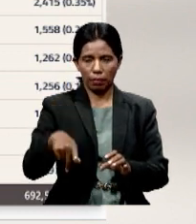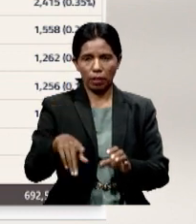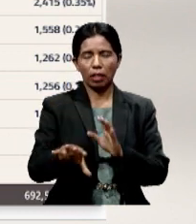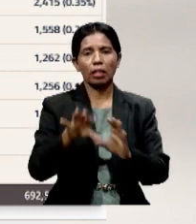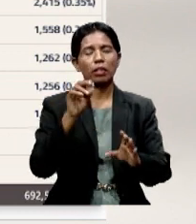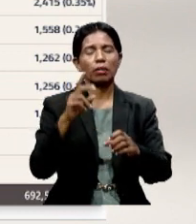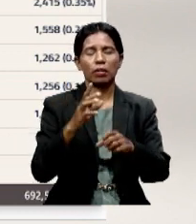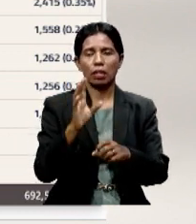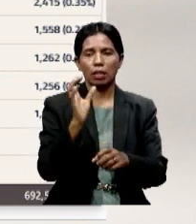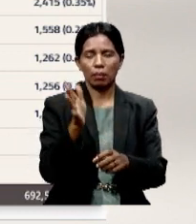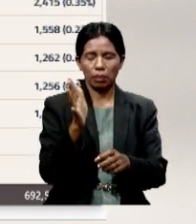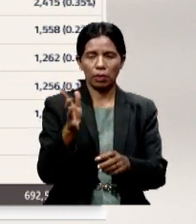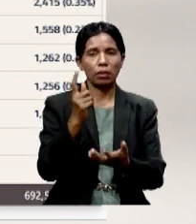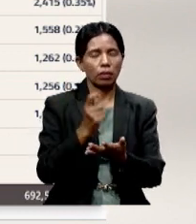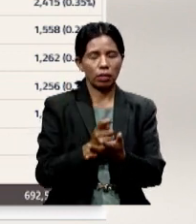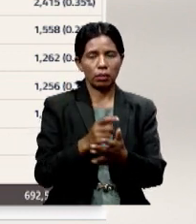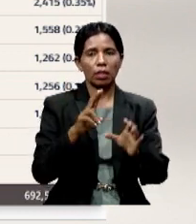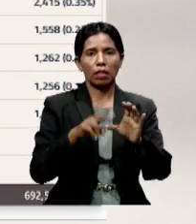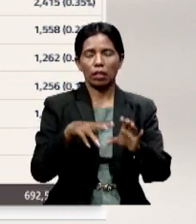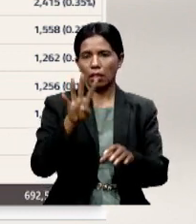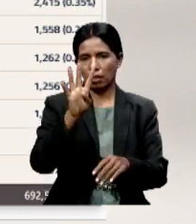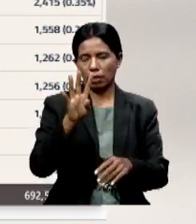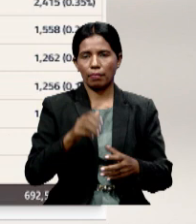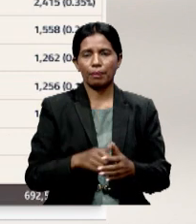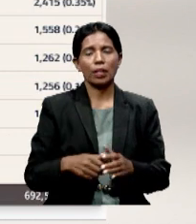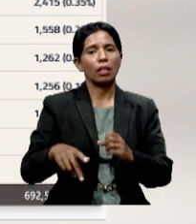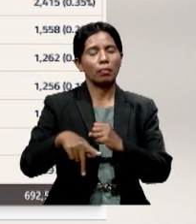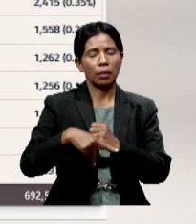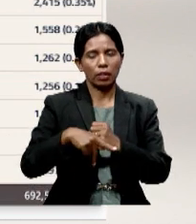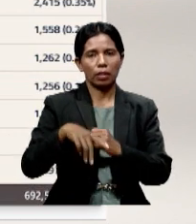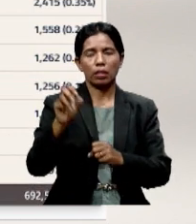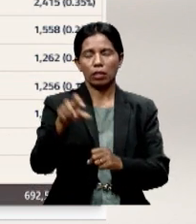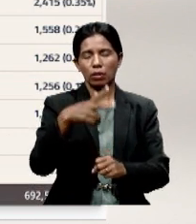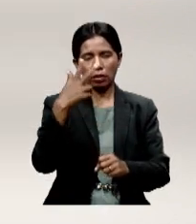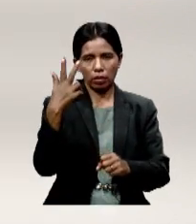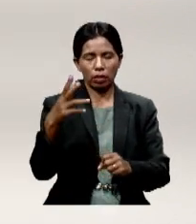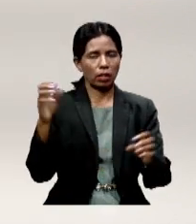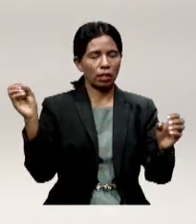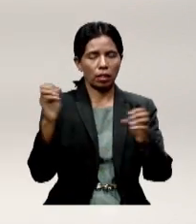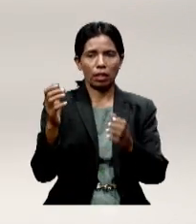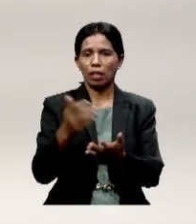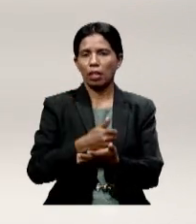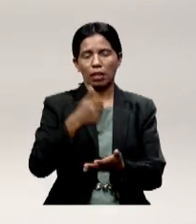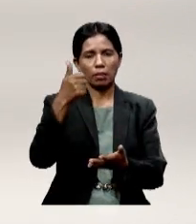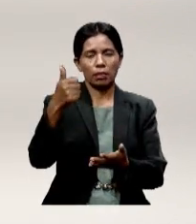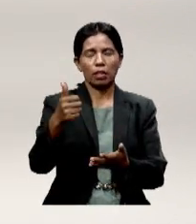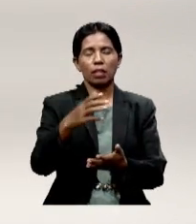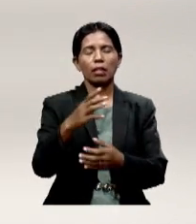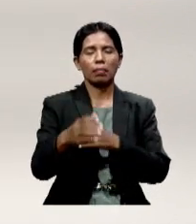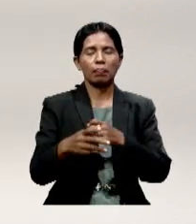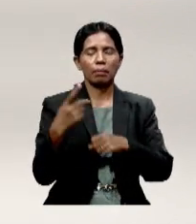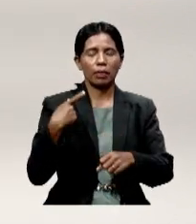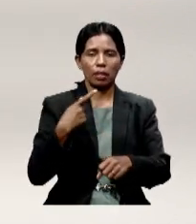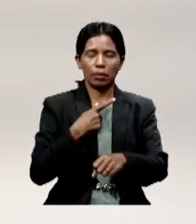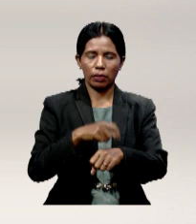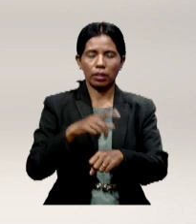rihun hat nulu liu, corresponde ao cadeira hat. Além de ne partido Sanolu Resin Rua, Maclaliu Barreira eleição parlamentar tina ne, tamba